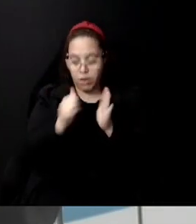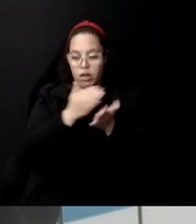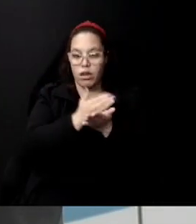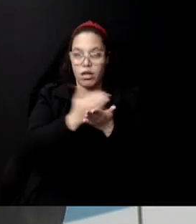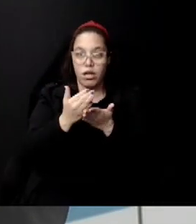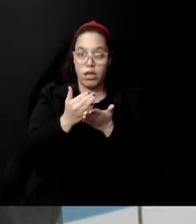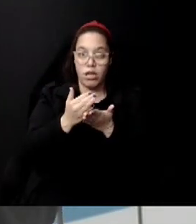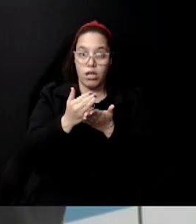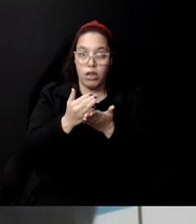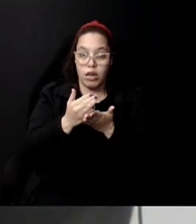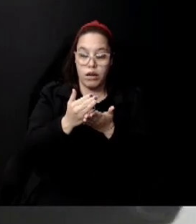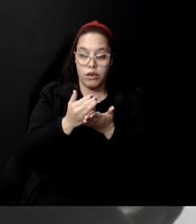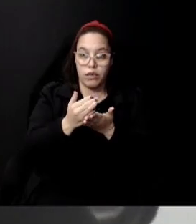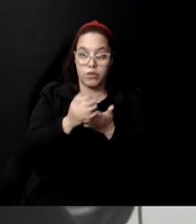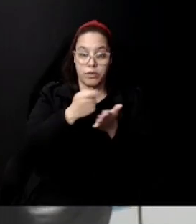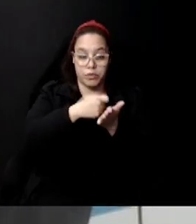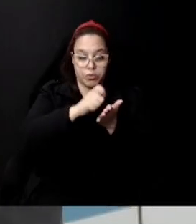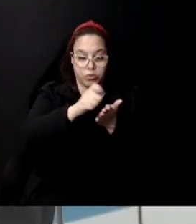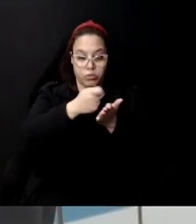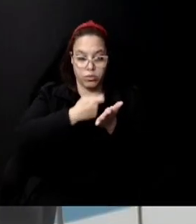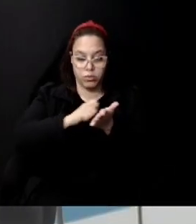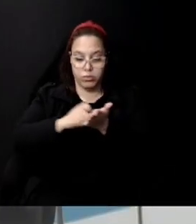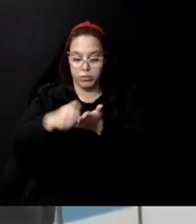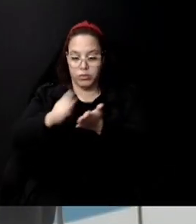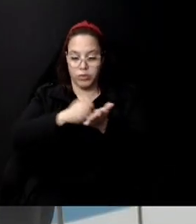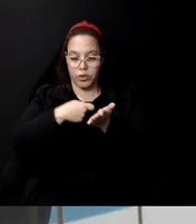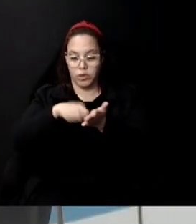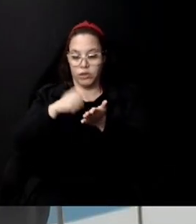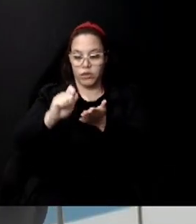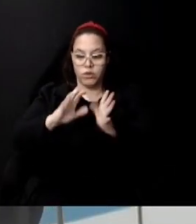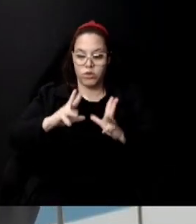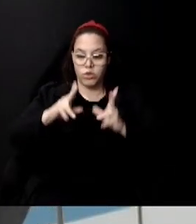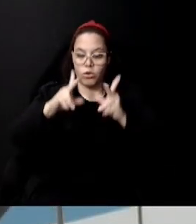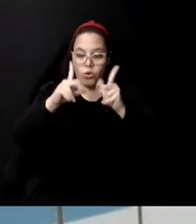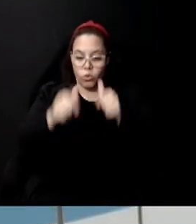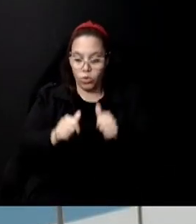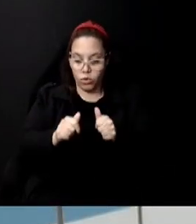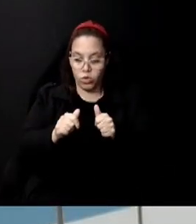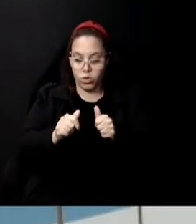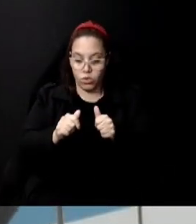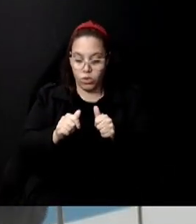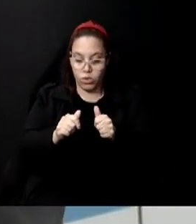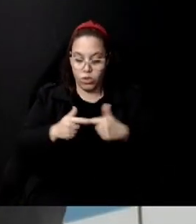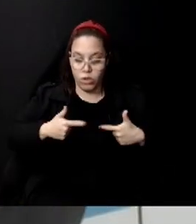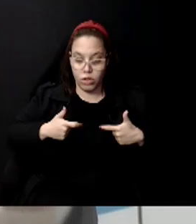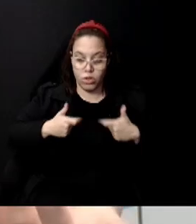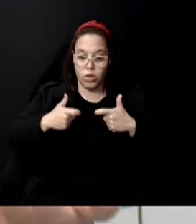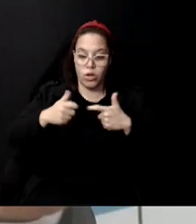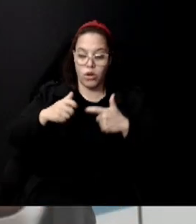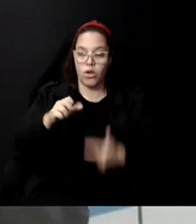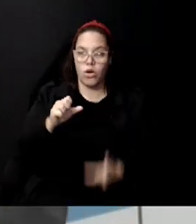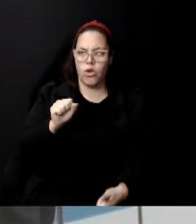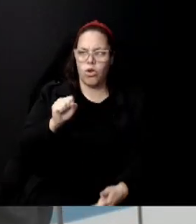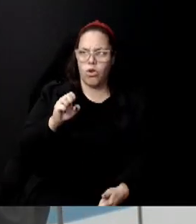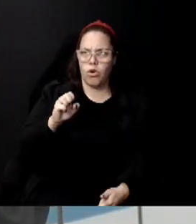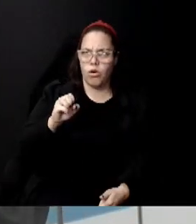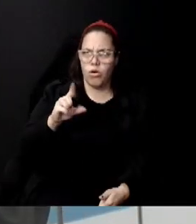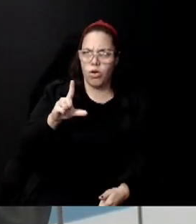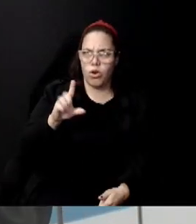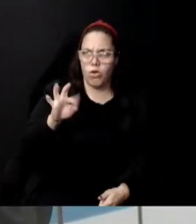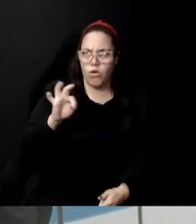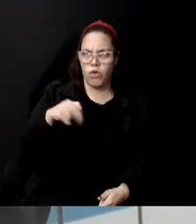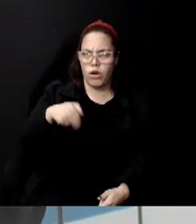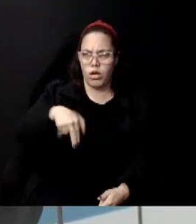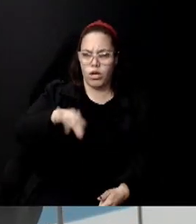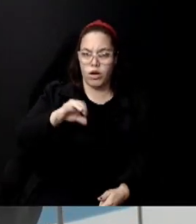que escreveu todo um trabalho sobre a Batalha de Solferino, lá envolvendo a